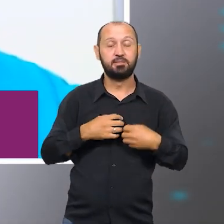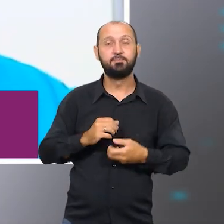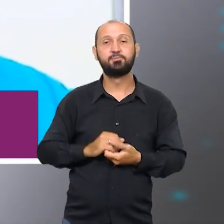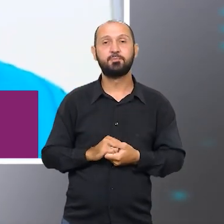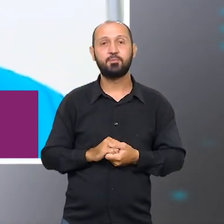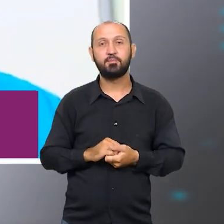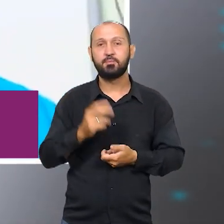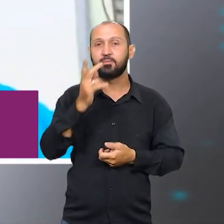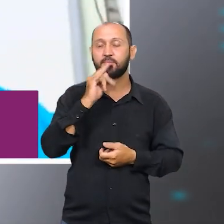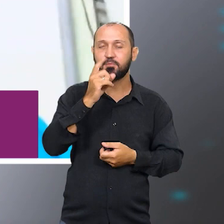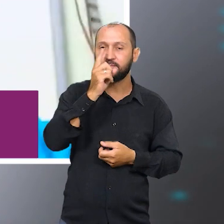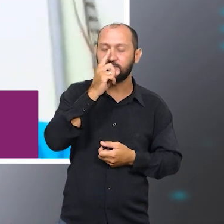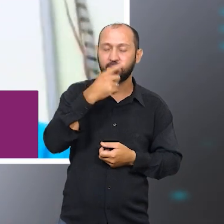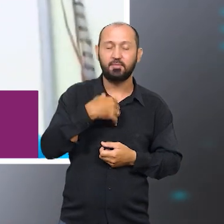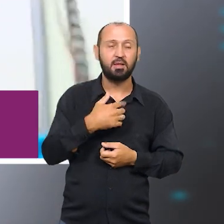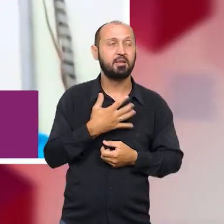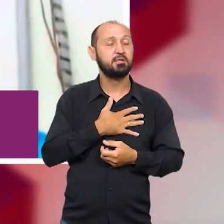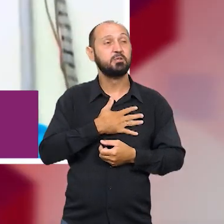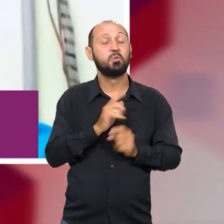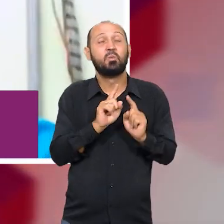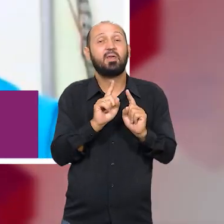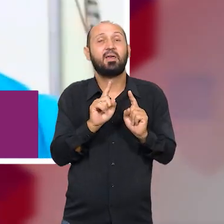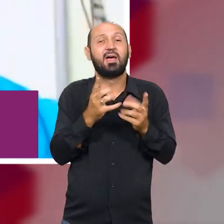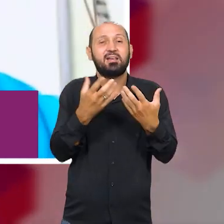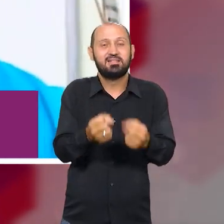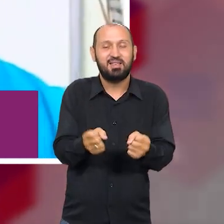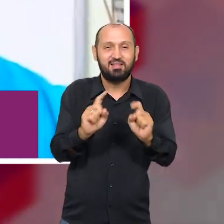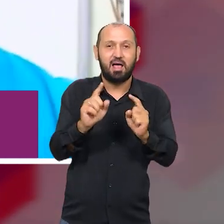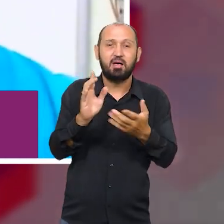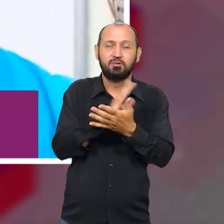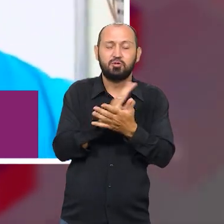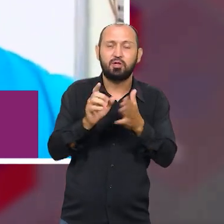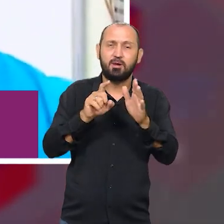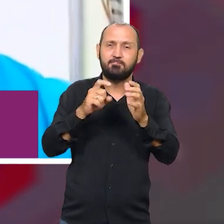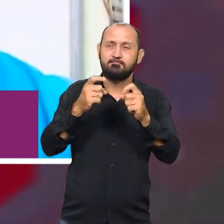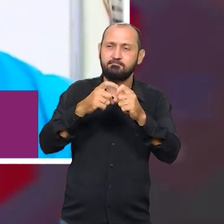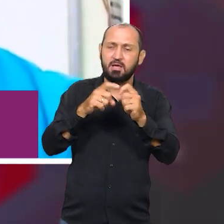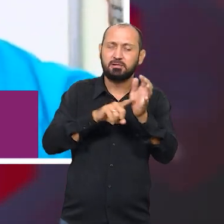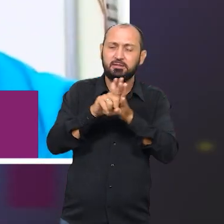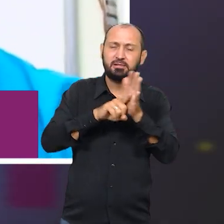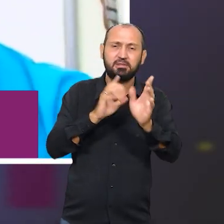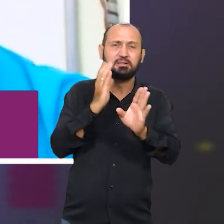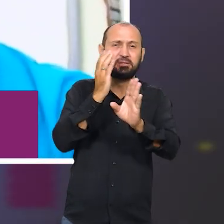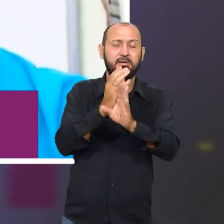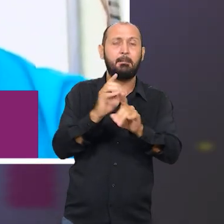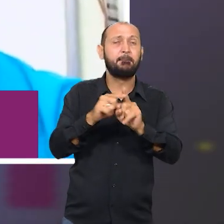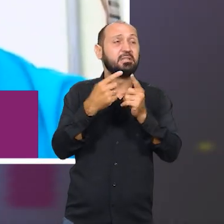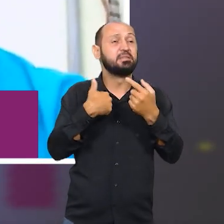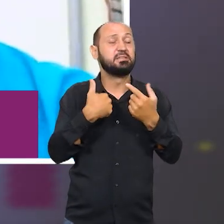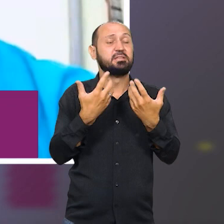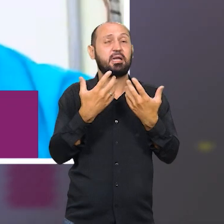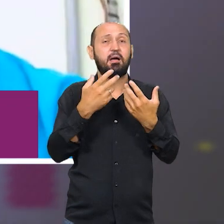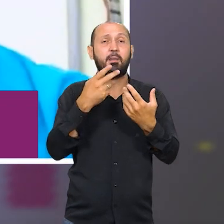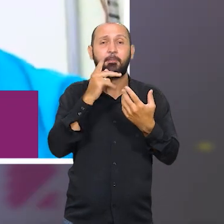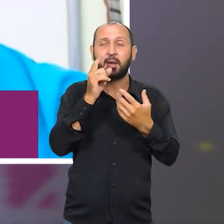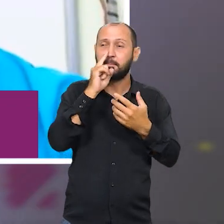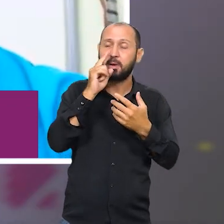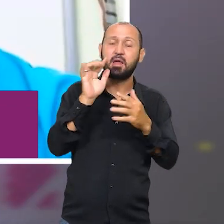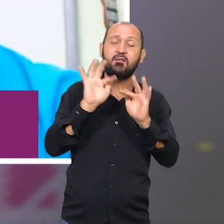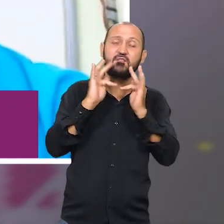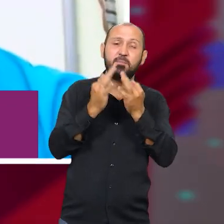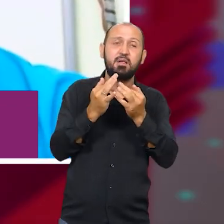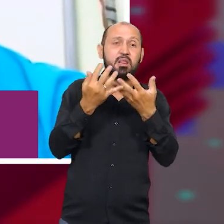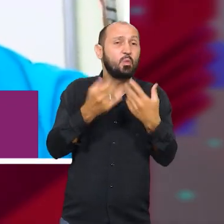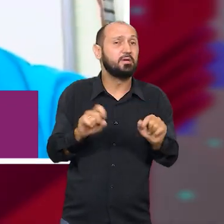pais, eles entram em negação, às vezes têm o diagnóstico, mas também não aceitam. E o que isso é ruim e nocivo,